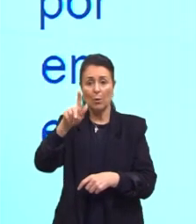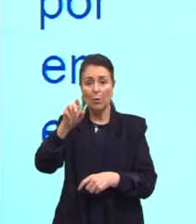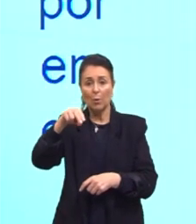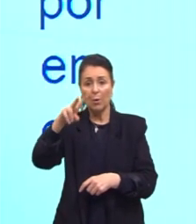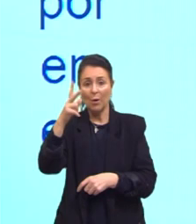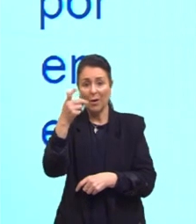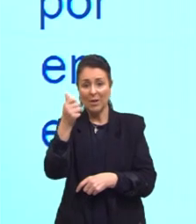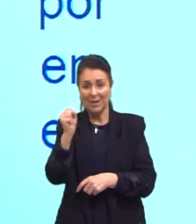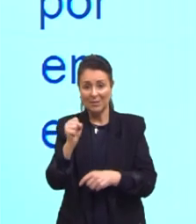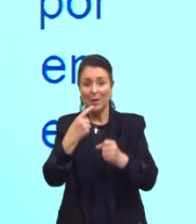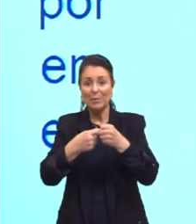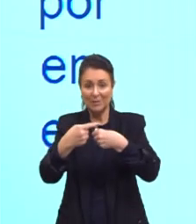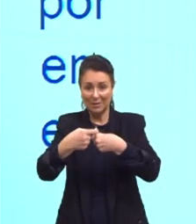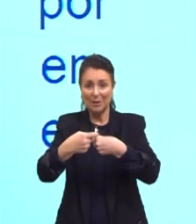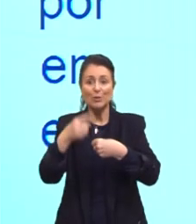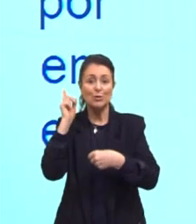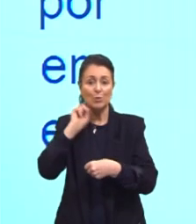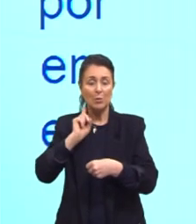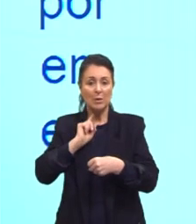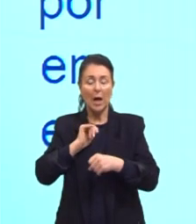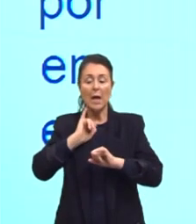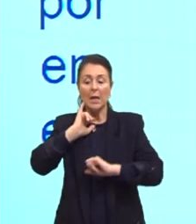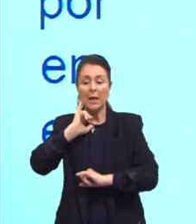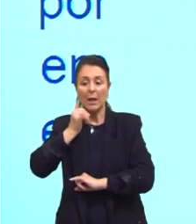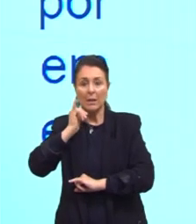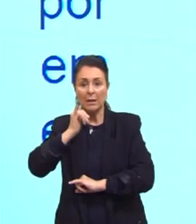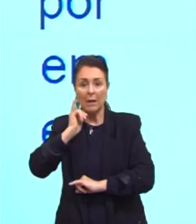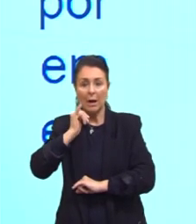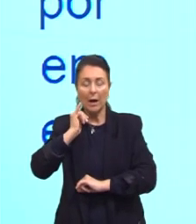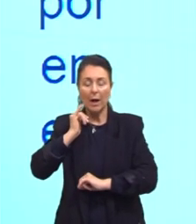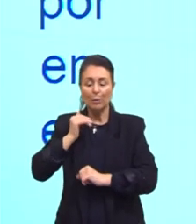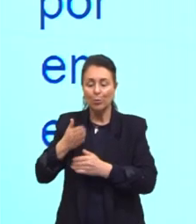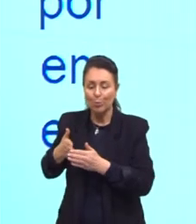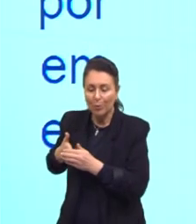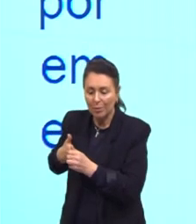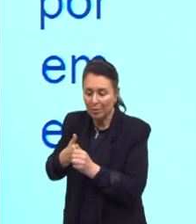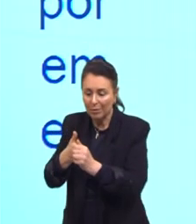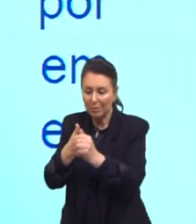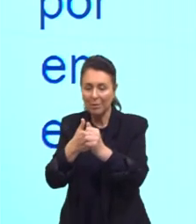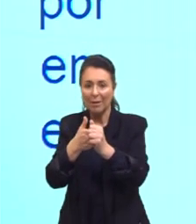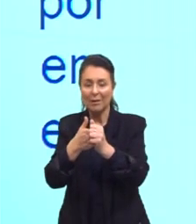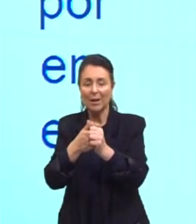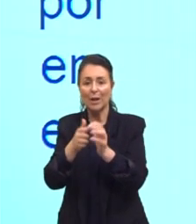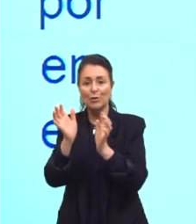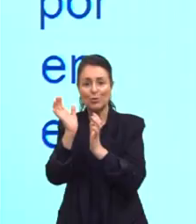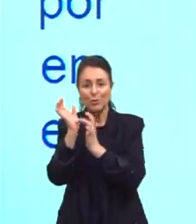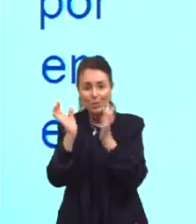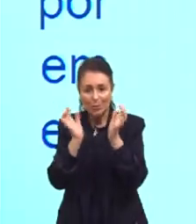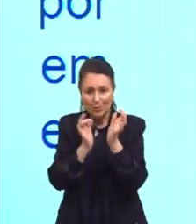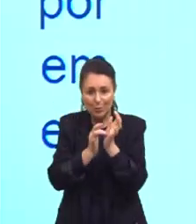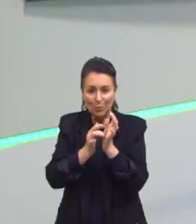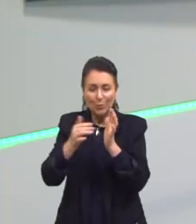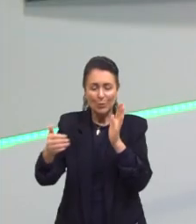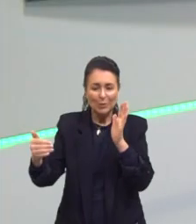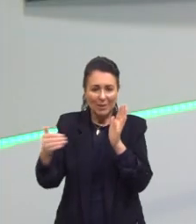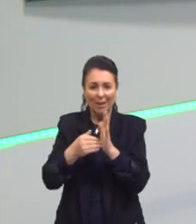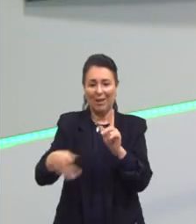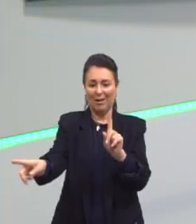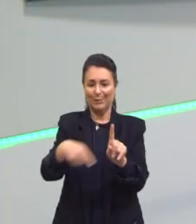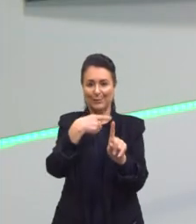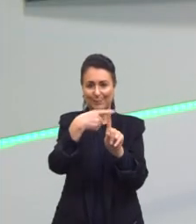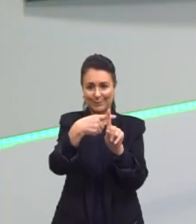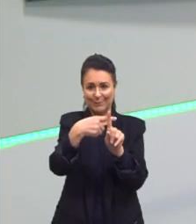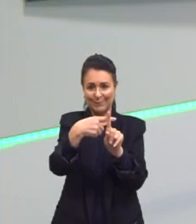Aleijadinho narrando então toda a trajetória ali de Jesus né da crucificação bom